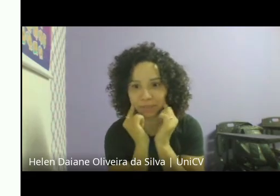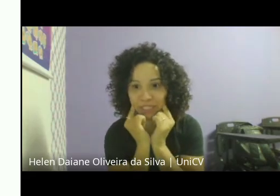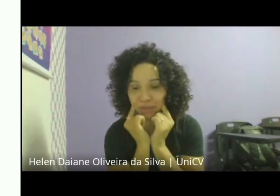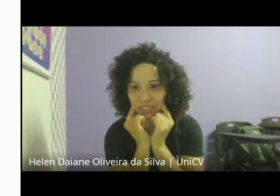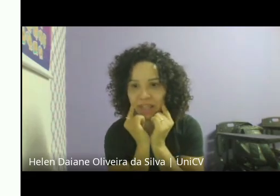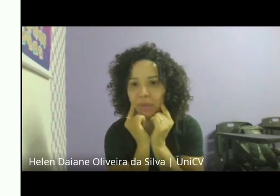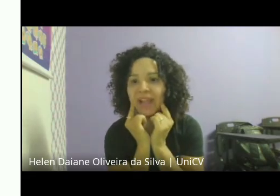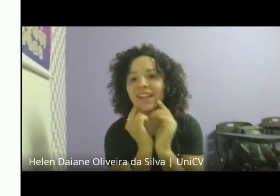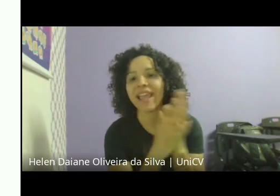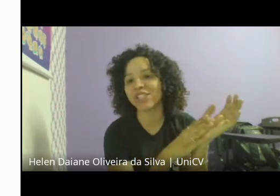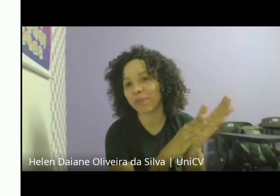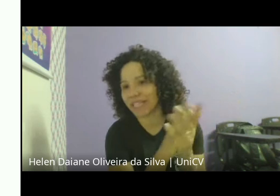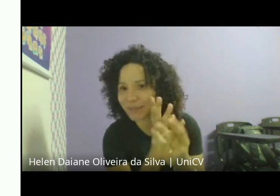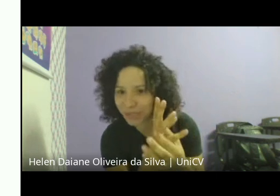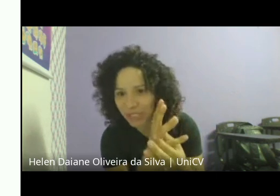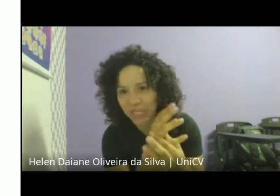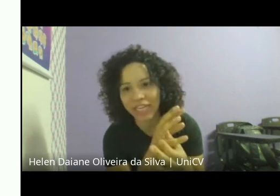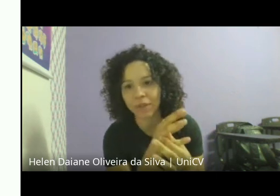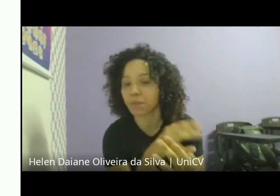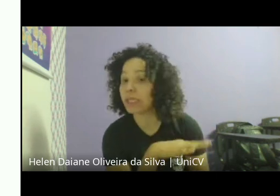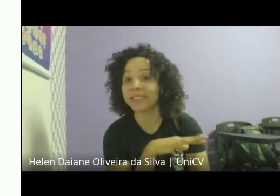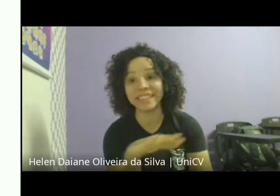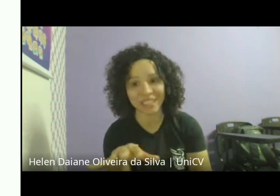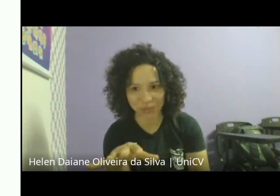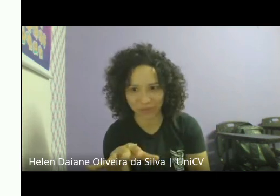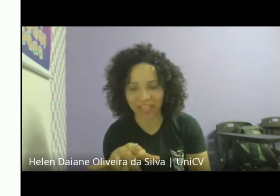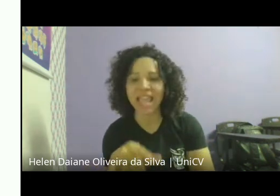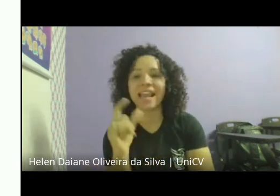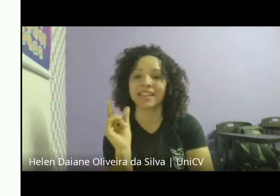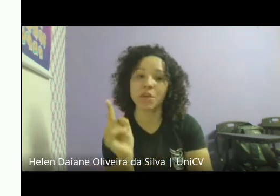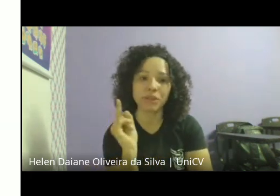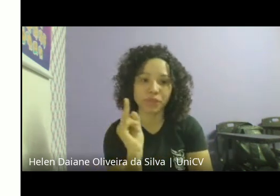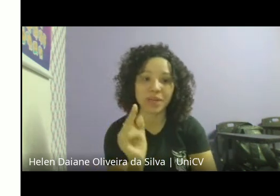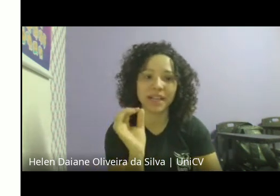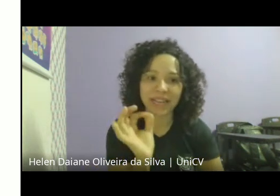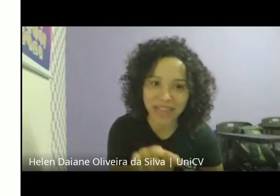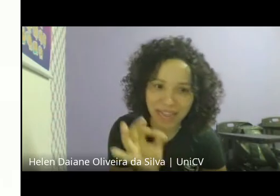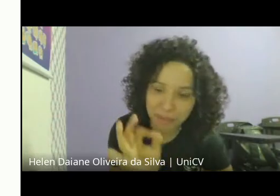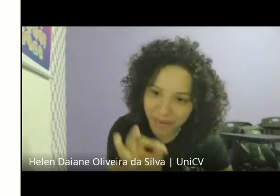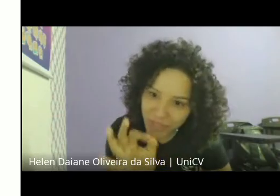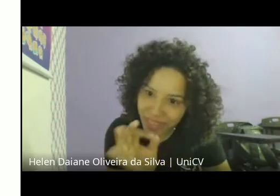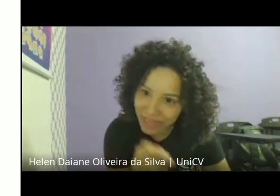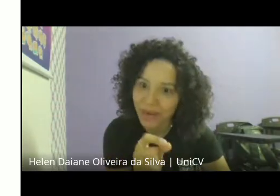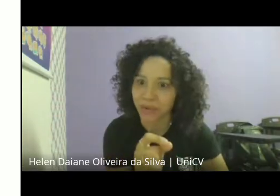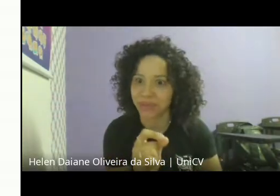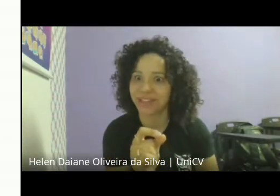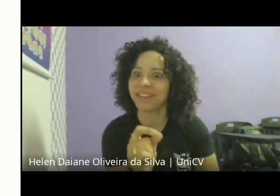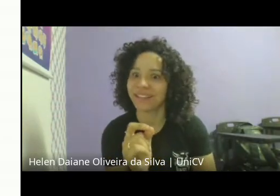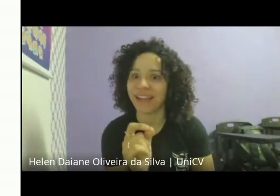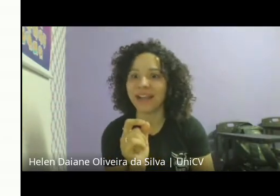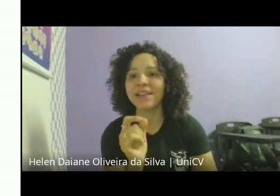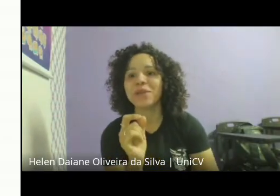a expressão facial, é só para deixar bonitinha a Libras? Não. Ela tem uma função